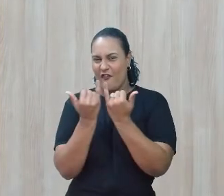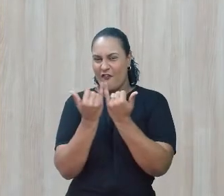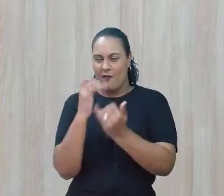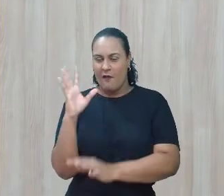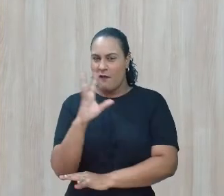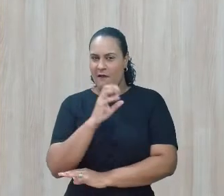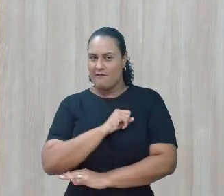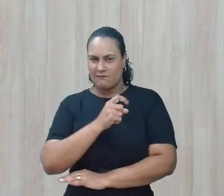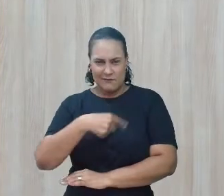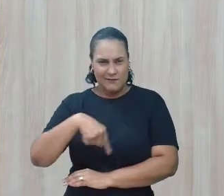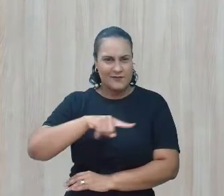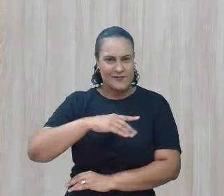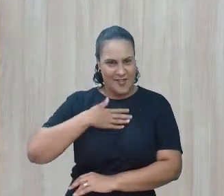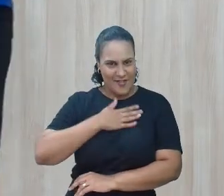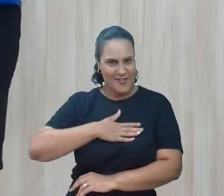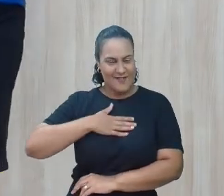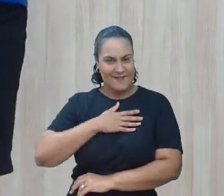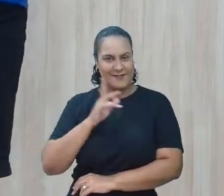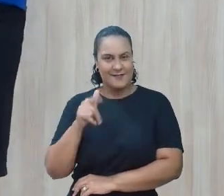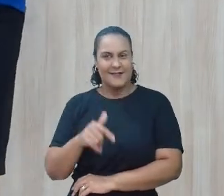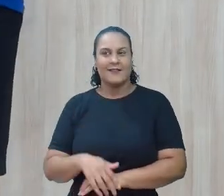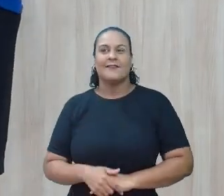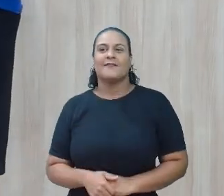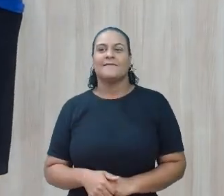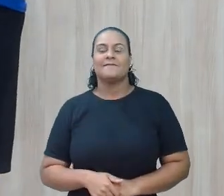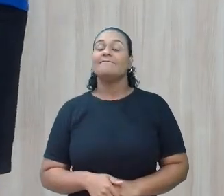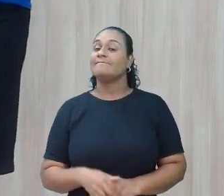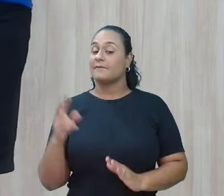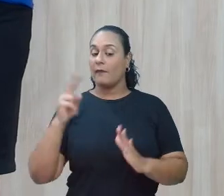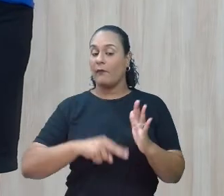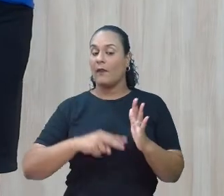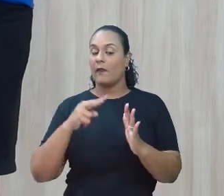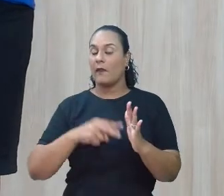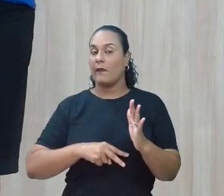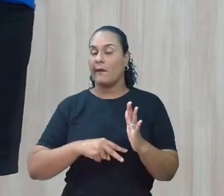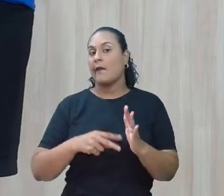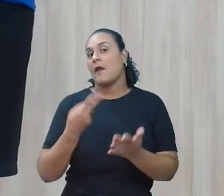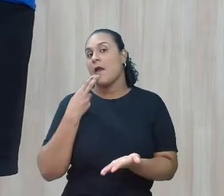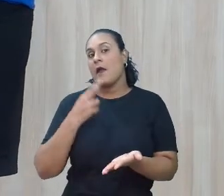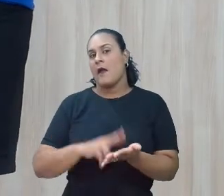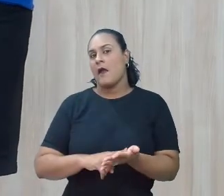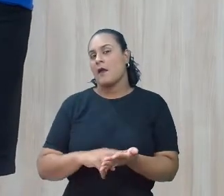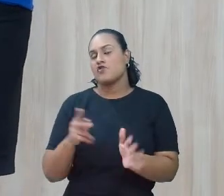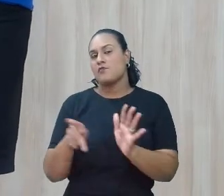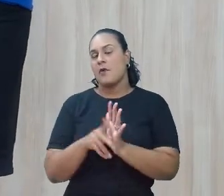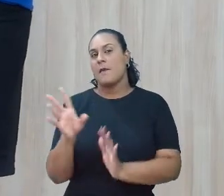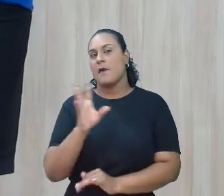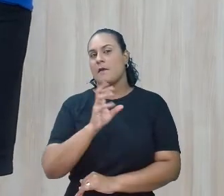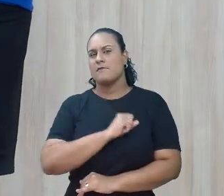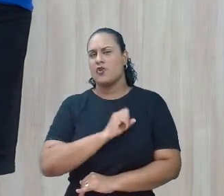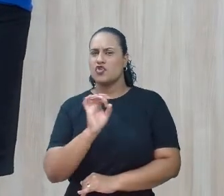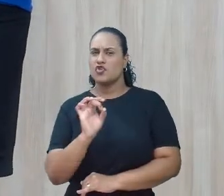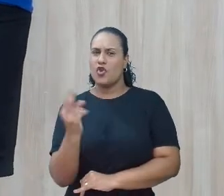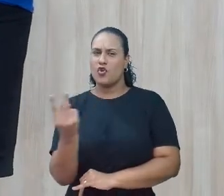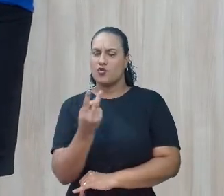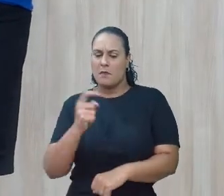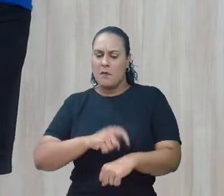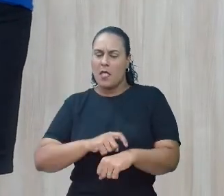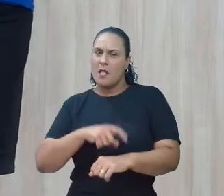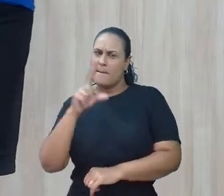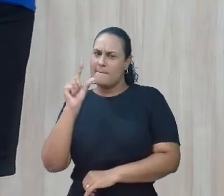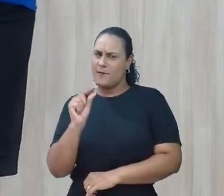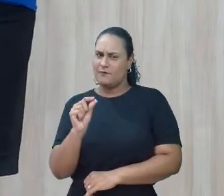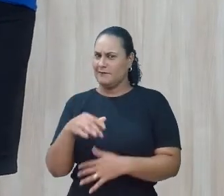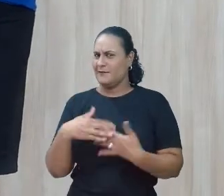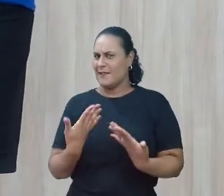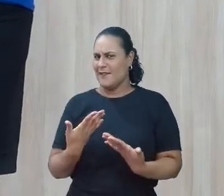que todo mundo gosta, né? Vamos ler cartas de amor. Na verdade, 2 só, né, gente? Porque o tempo é curtinho. Por mim, eu colocaria aqui